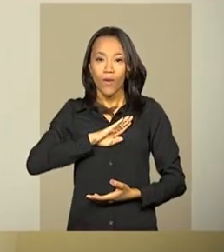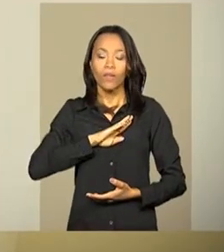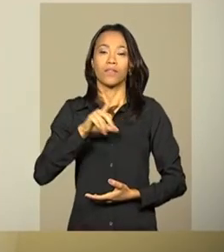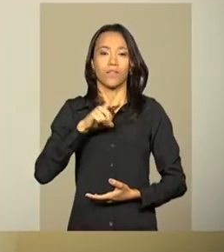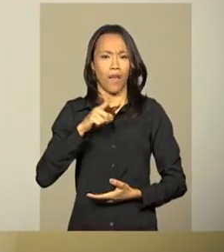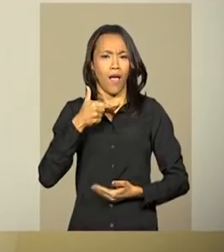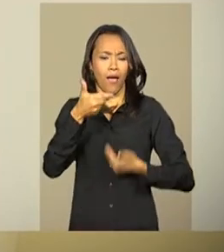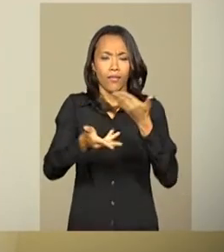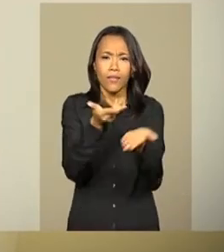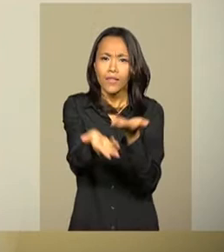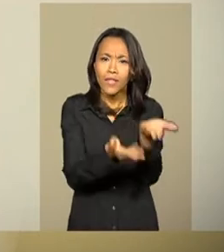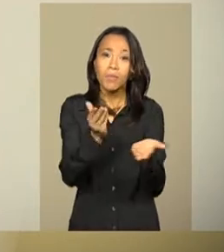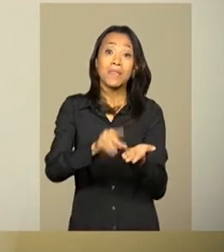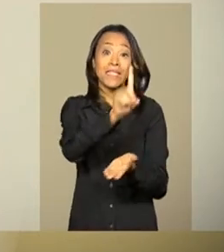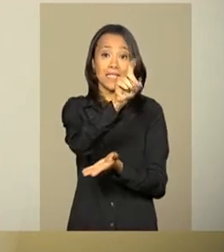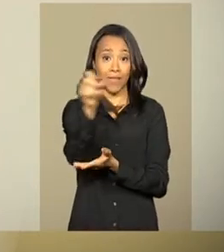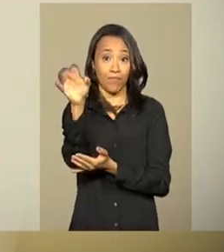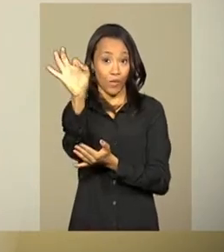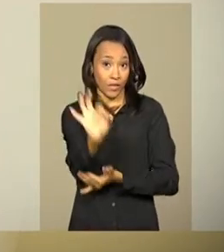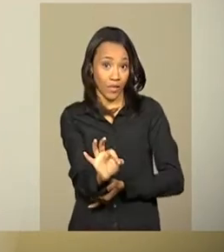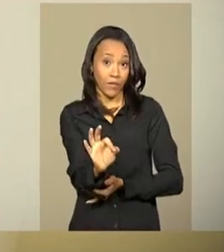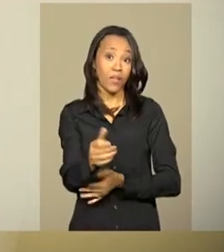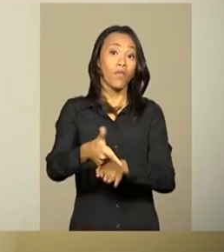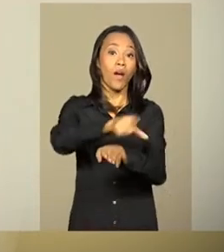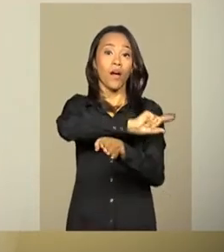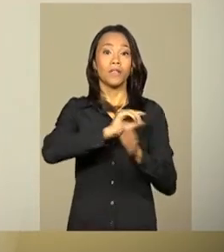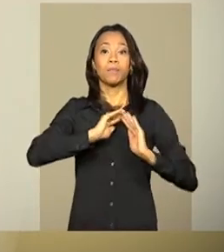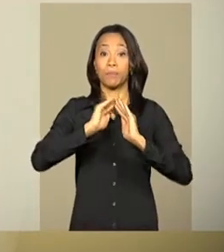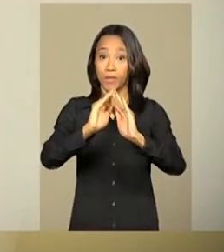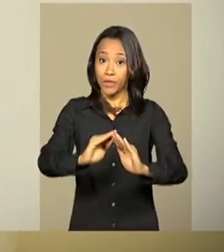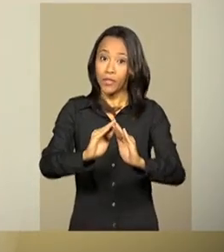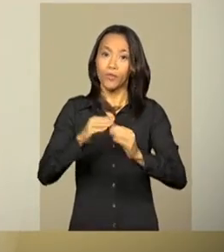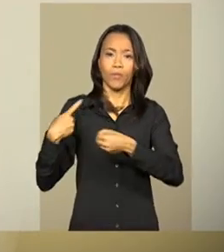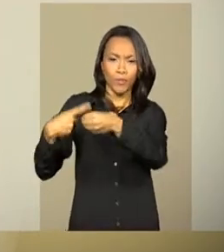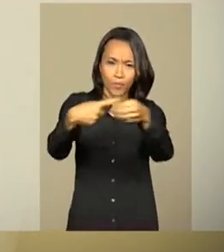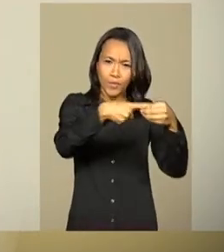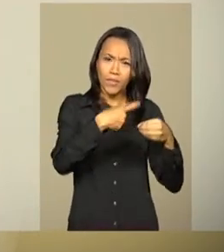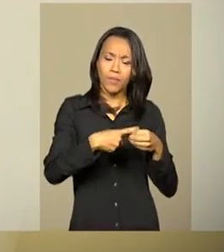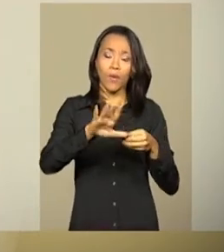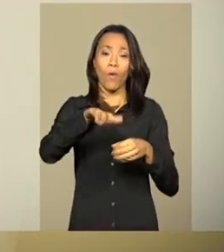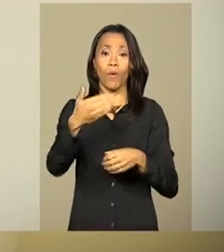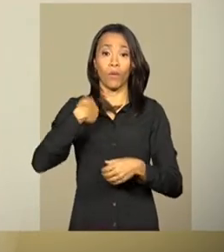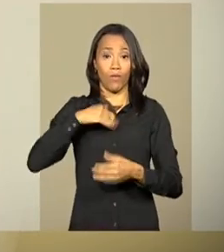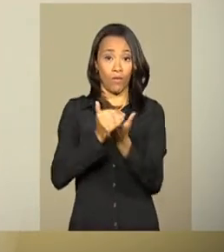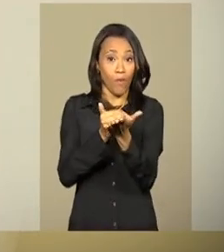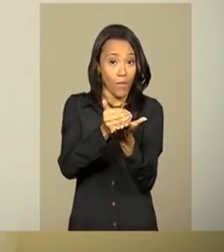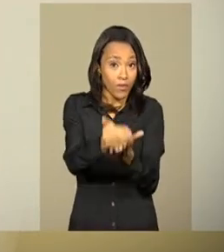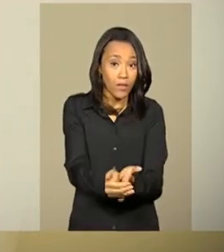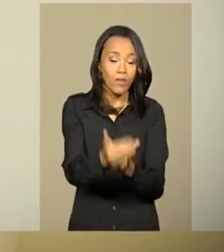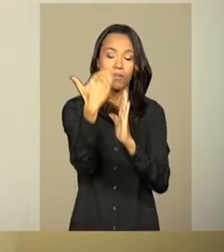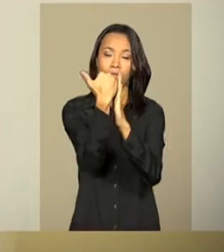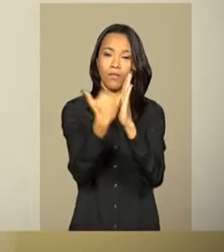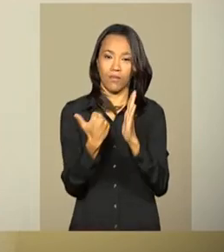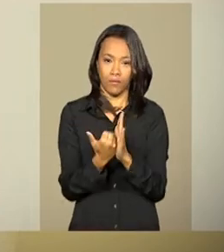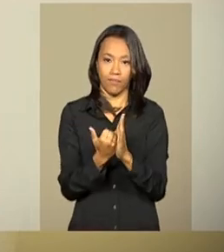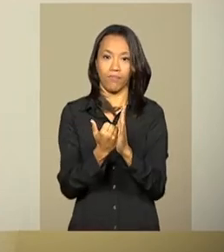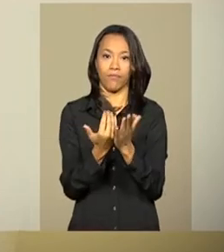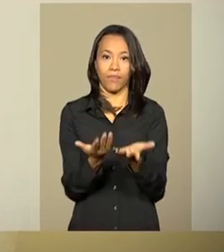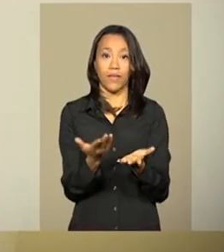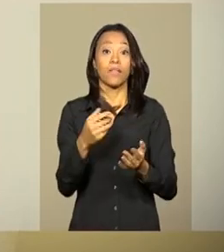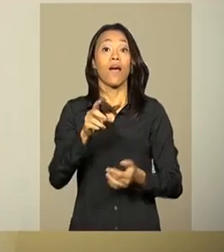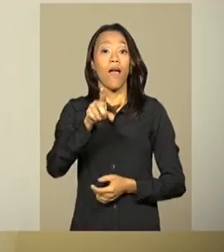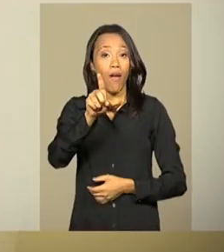atendendo 100% do que foi pedido pelos municípios quando nós iniciamos o programa Mais Médicos